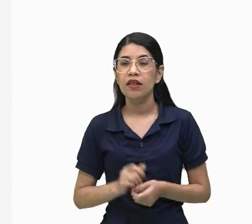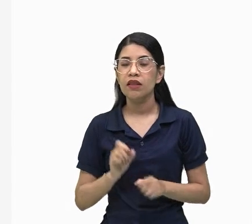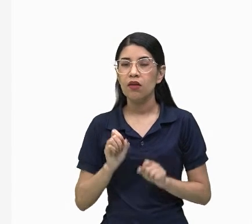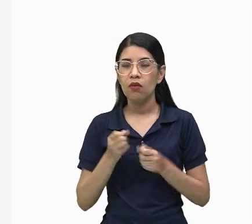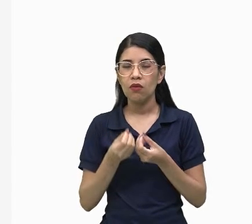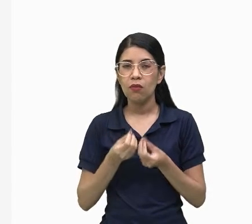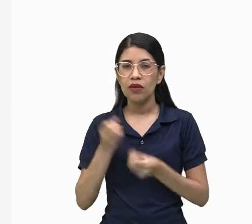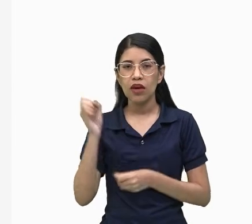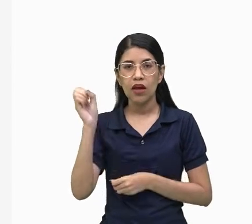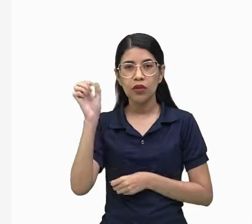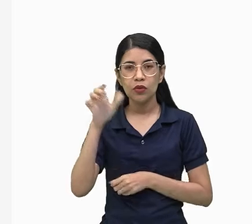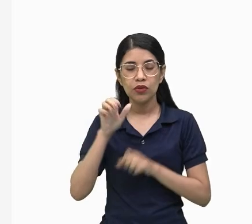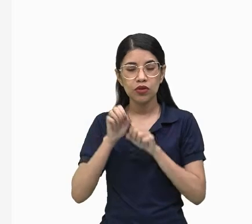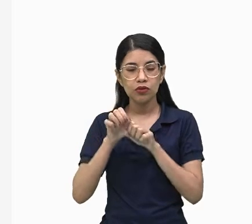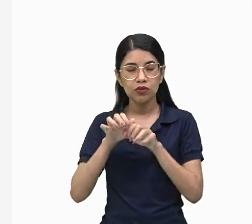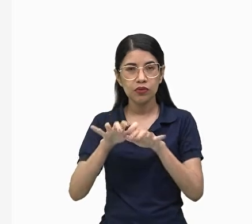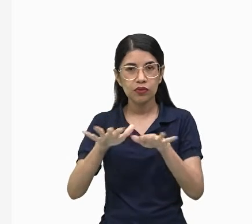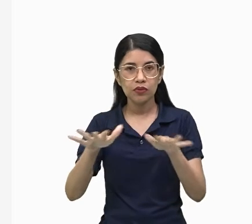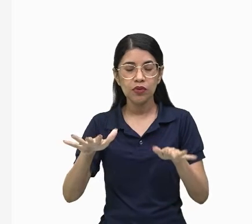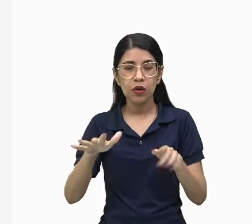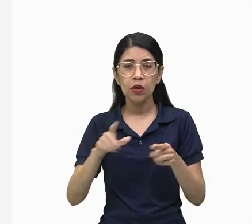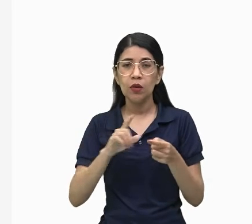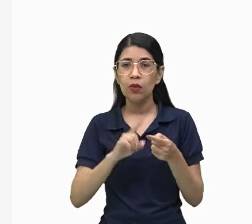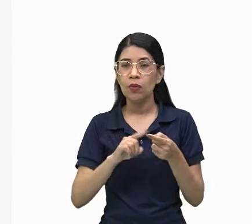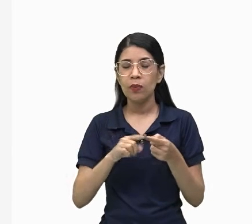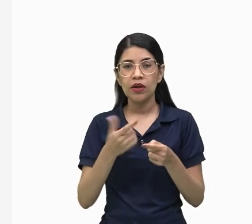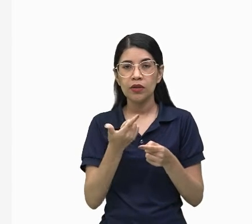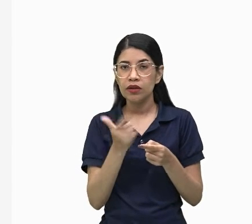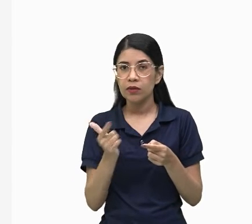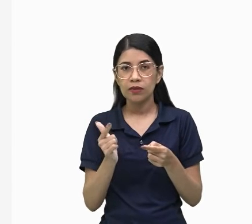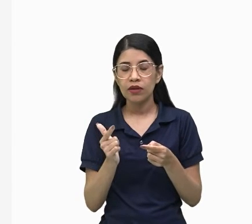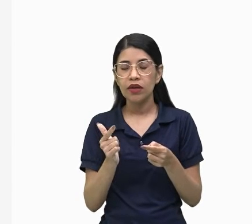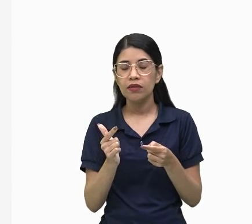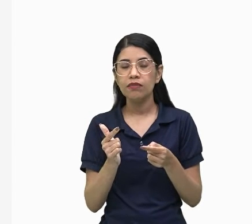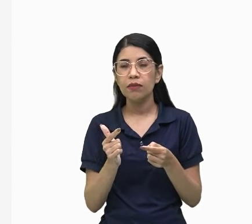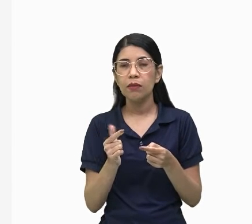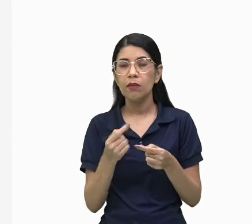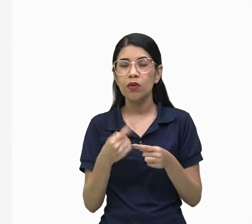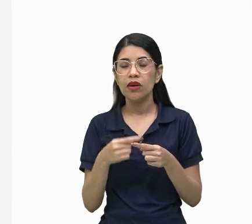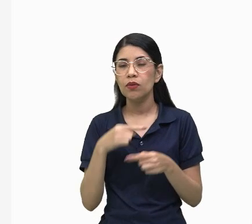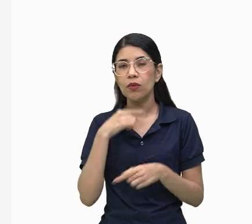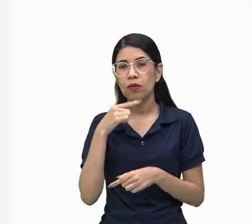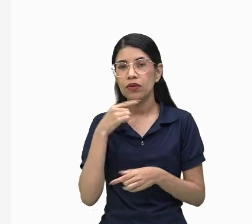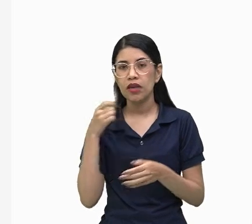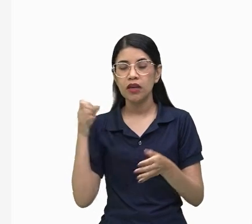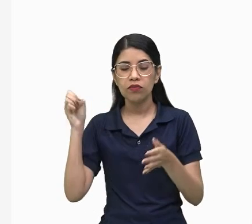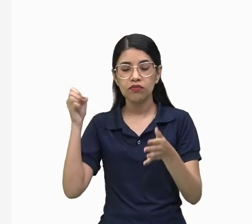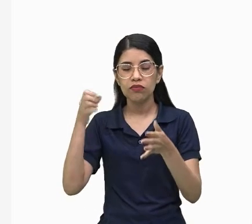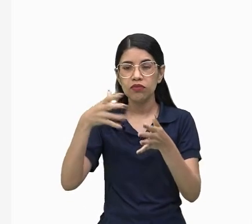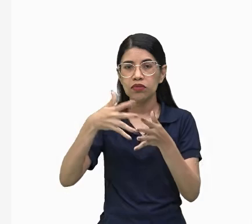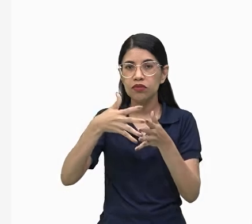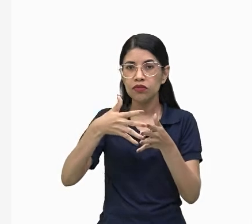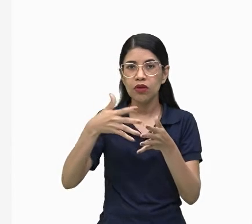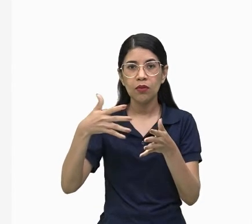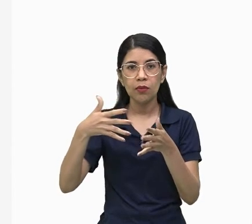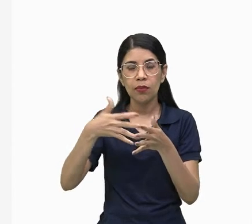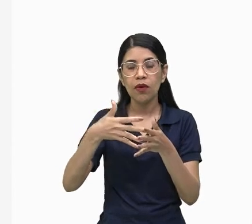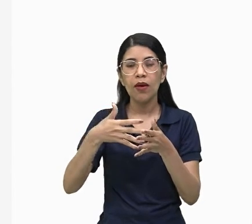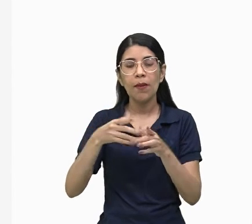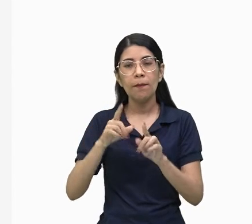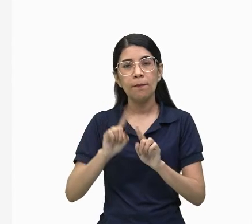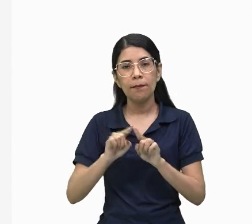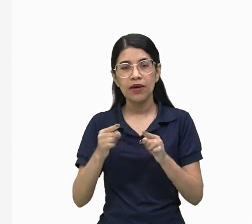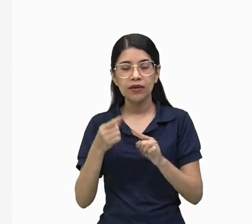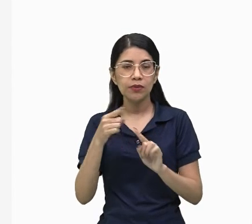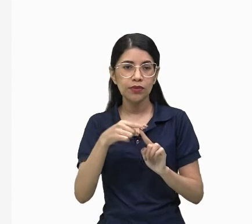da luz. Aliás, um deles eu não vou ter propagação porque a luz não vai conseguir passar, mas é considerado como um meio de